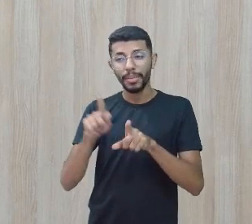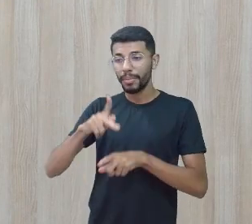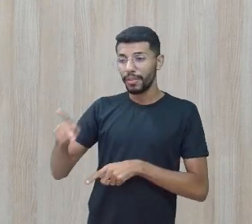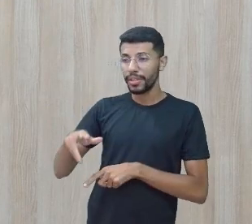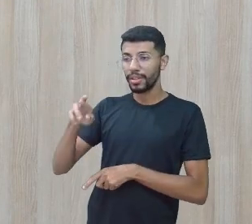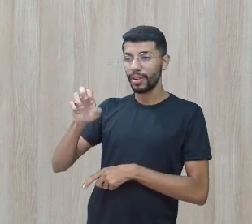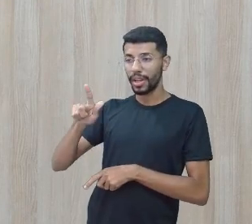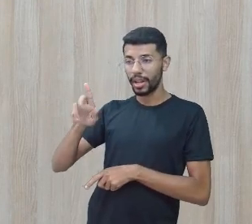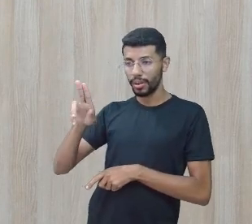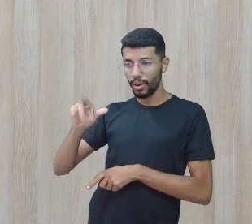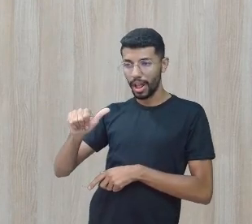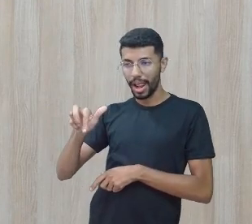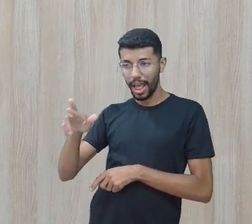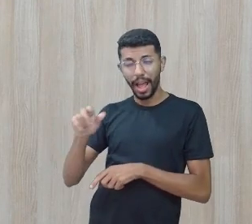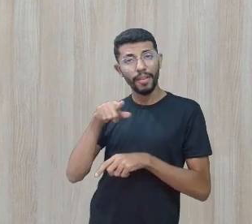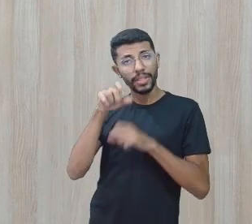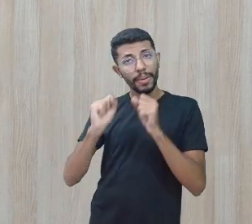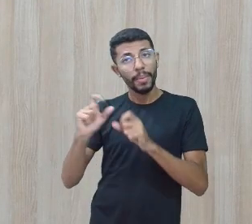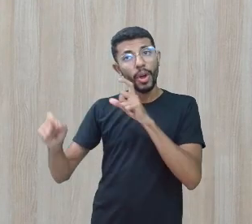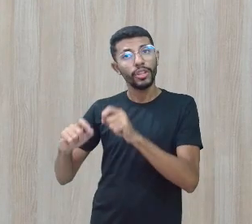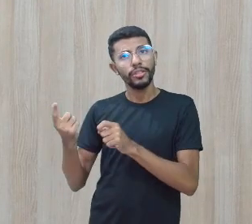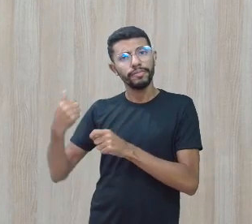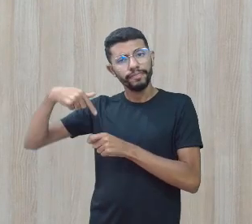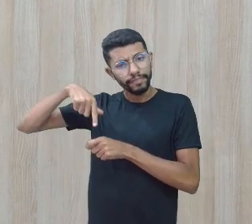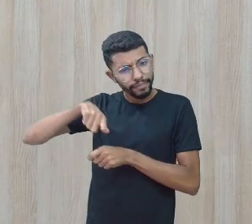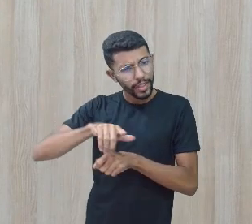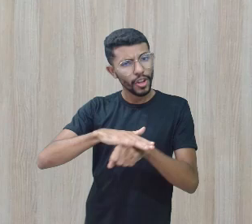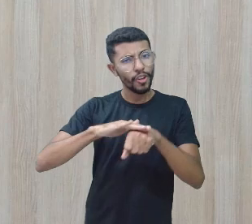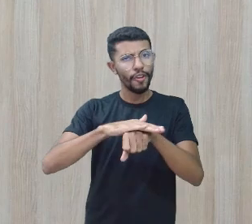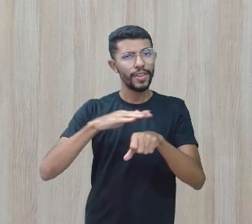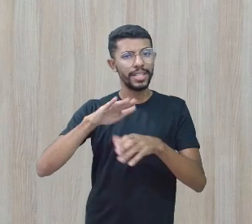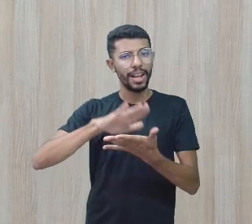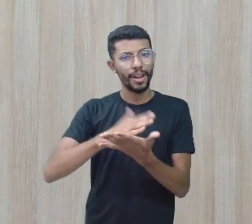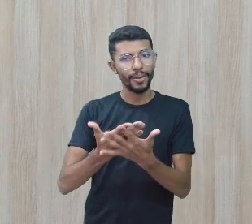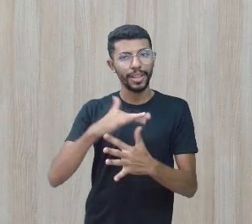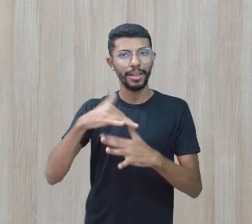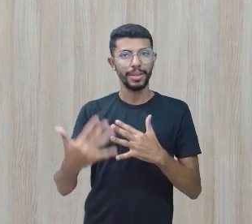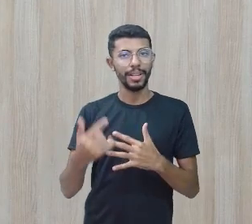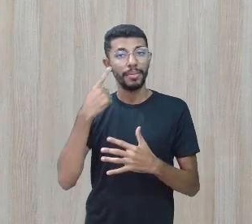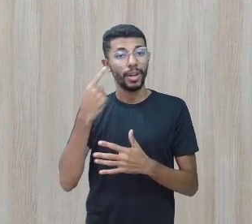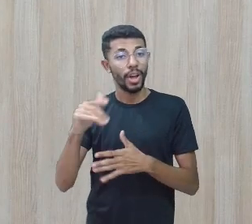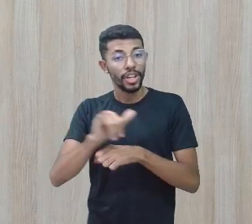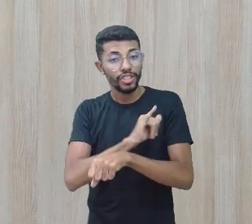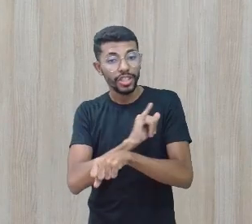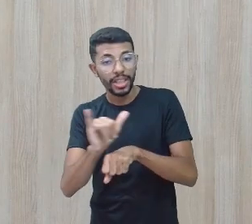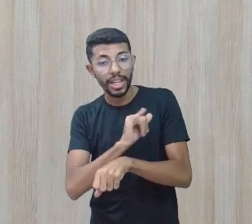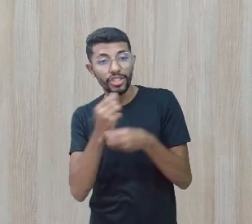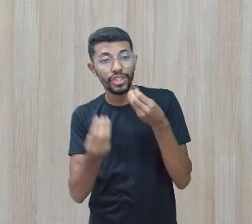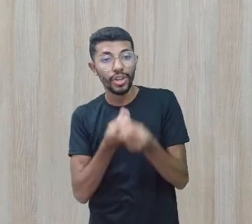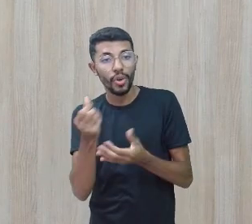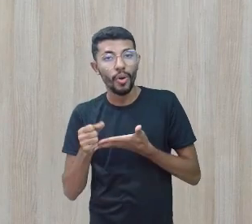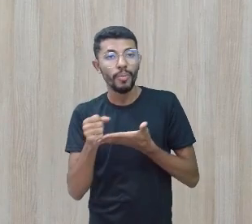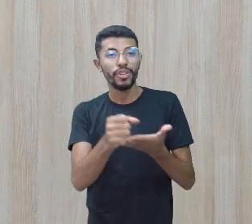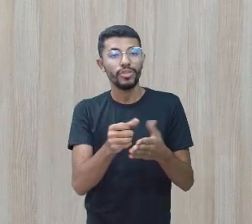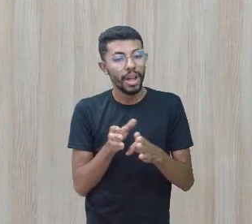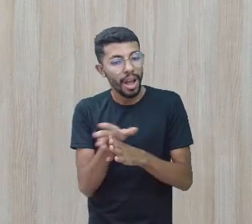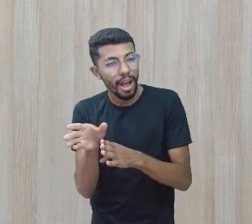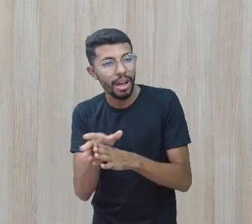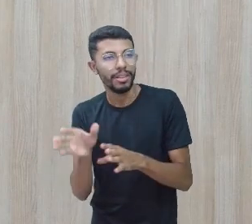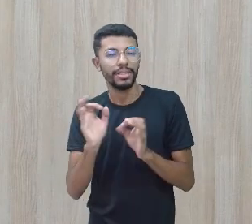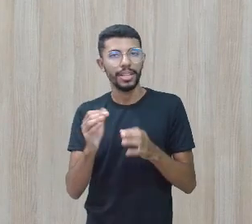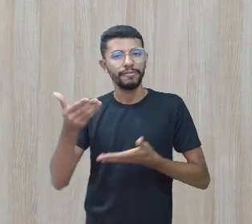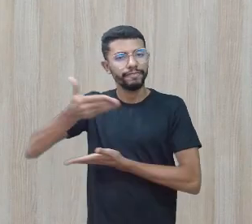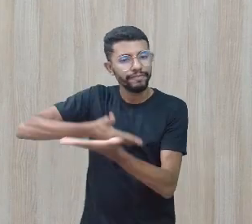você consulte, pergunte ao intérprete estratégias de como ele pode lhe ajudar a orientar, faça